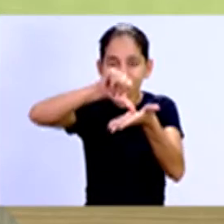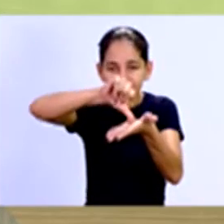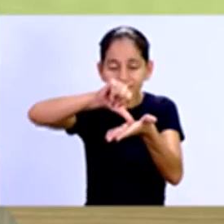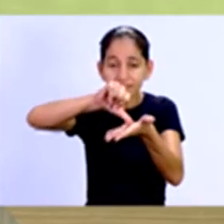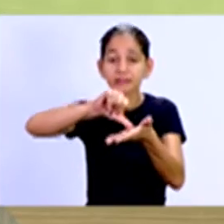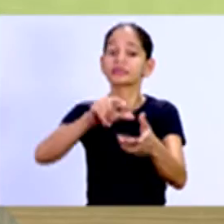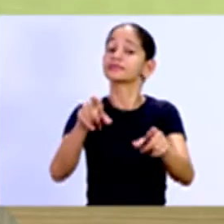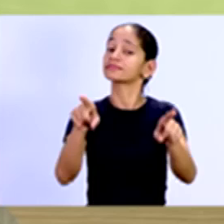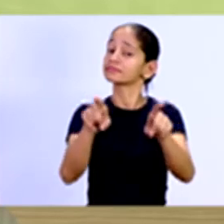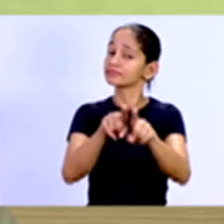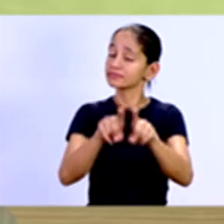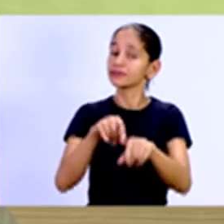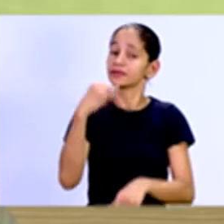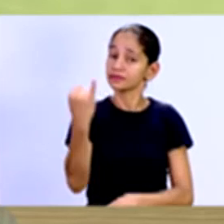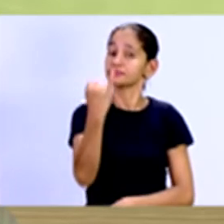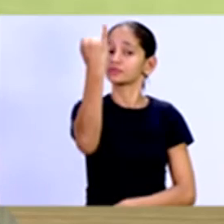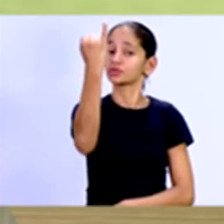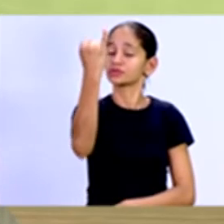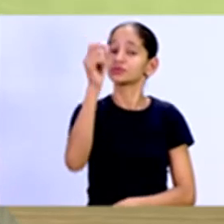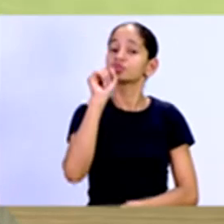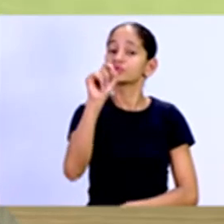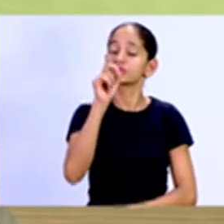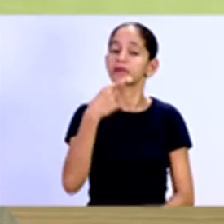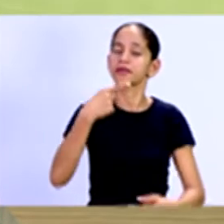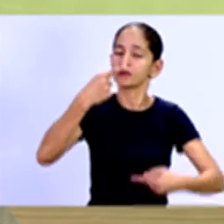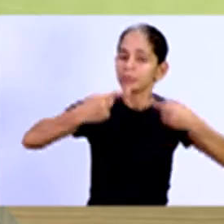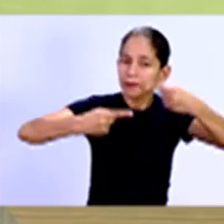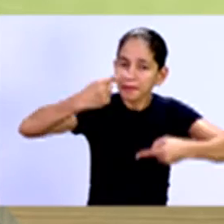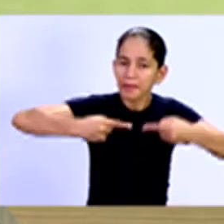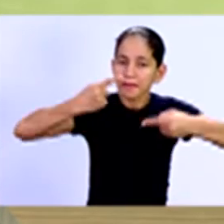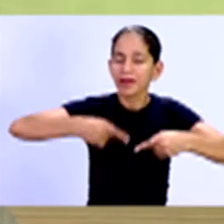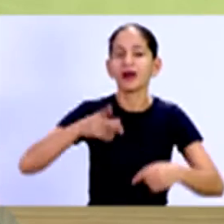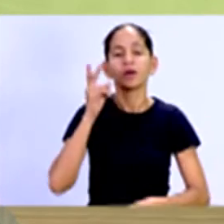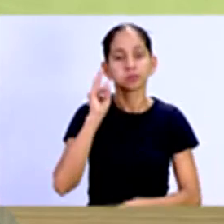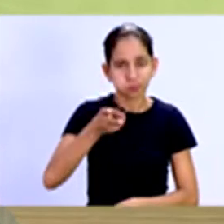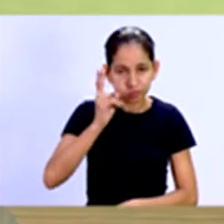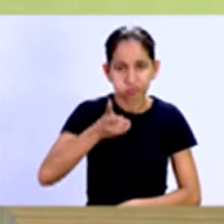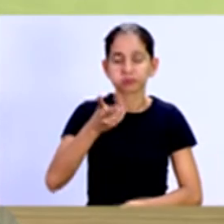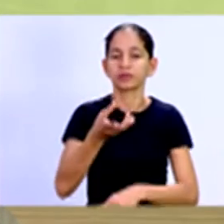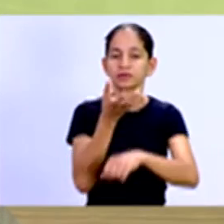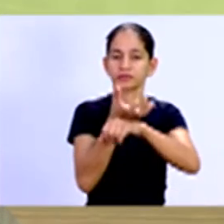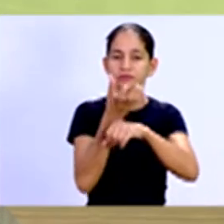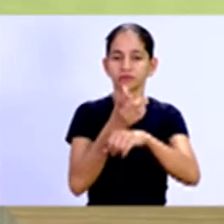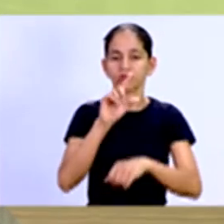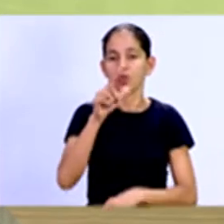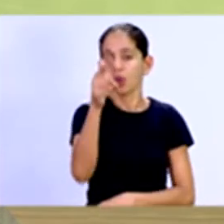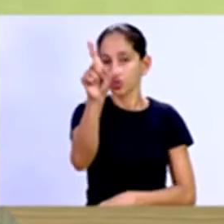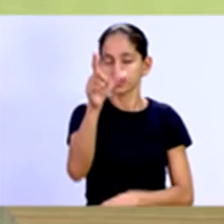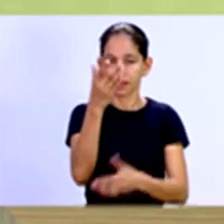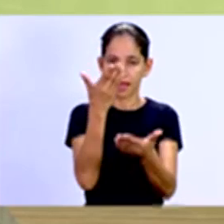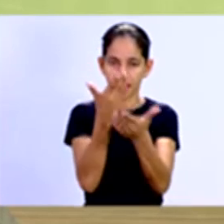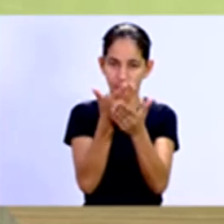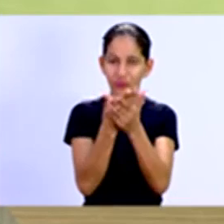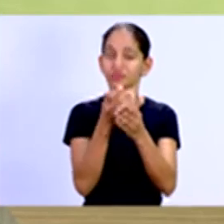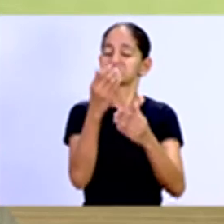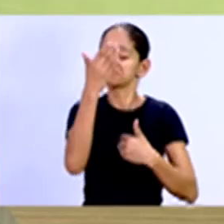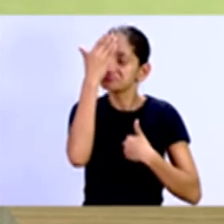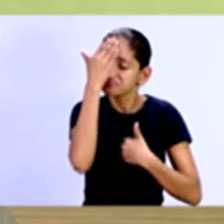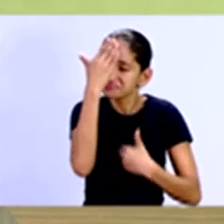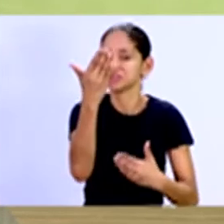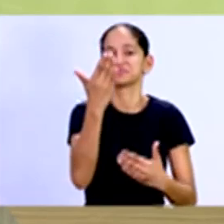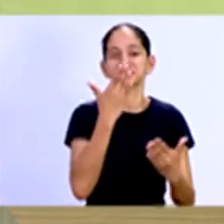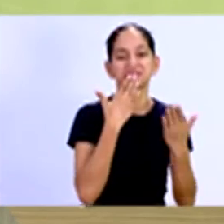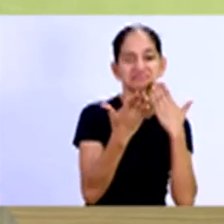ressalvo a importância de continuarmos discutindo os conteúdos das nossas próximas aulas. Agradeço a todos a